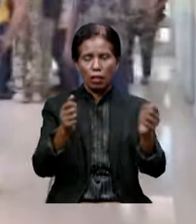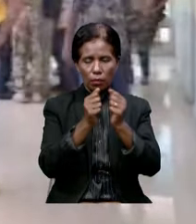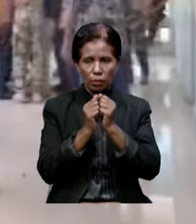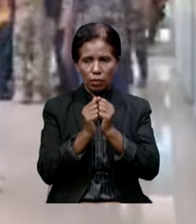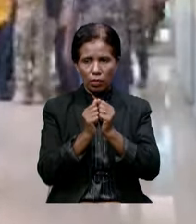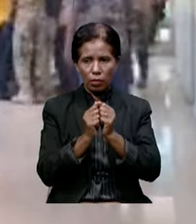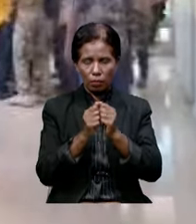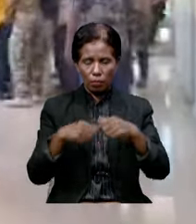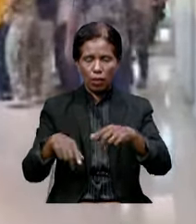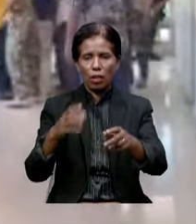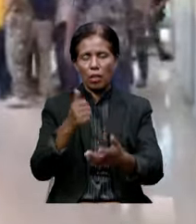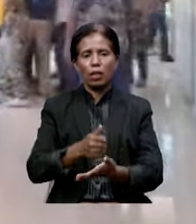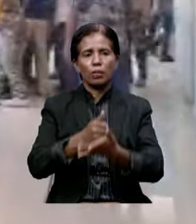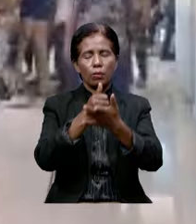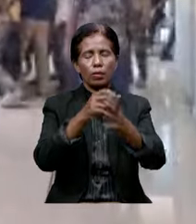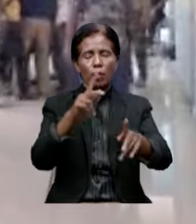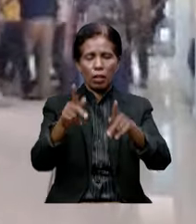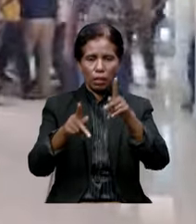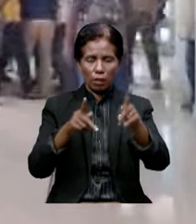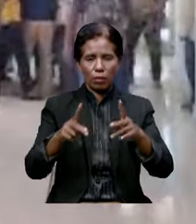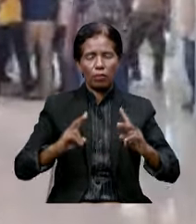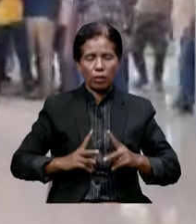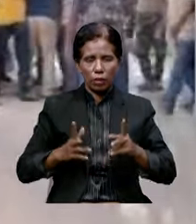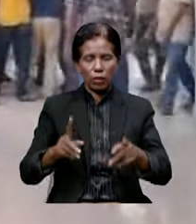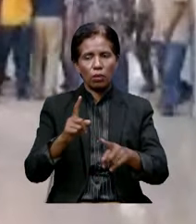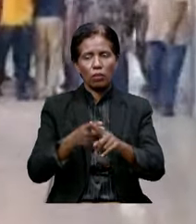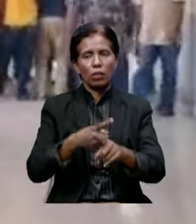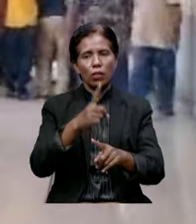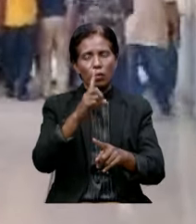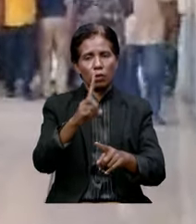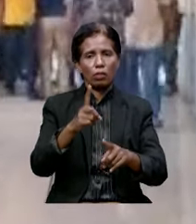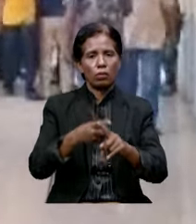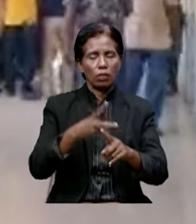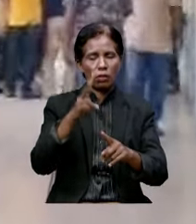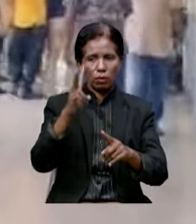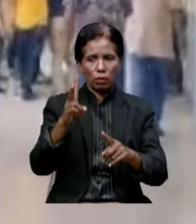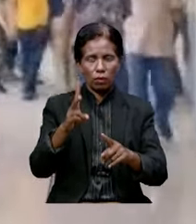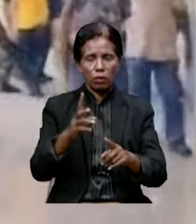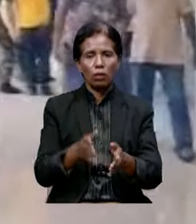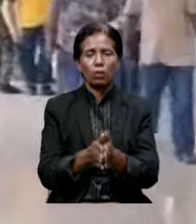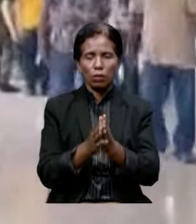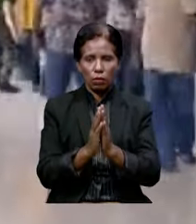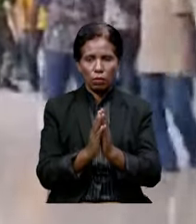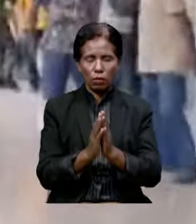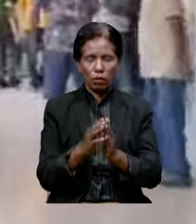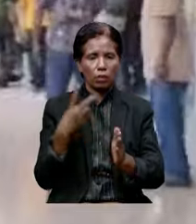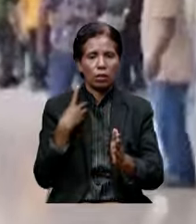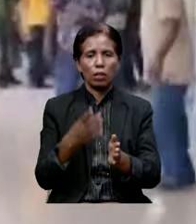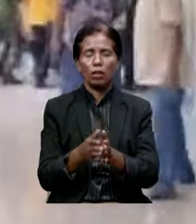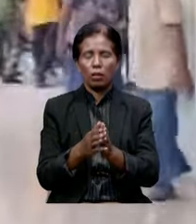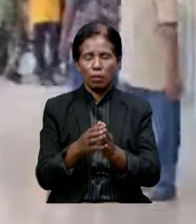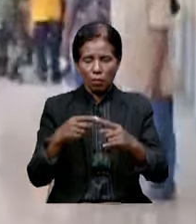para a comunidade visita fulan tolo tolo tolo da rama fulan nem da lei da base para pedir neta pelo cuidado primário